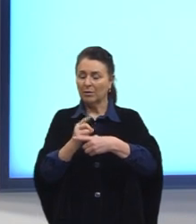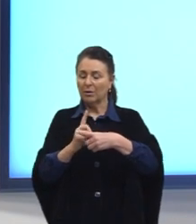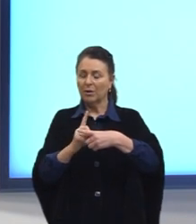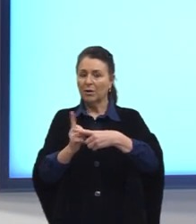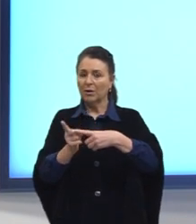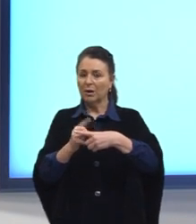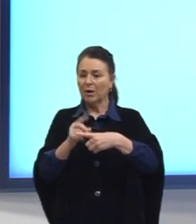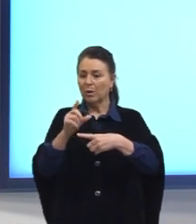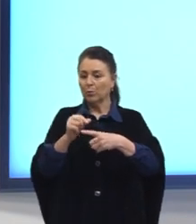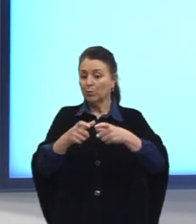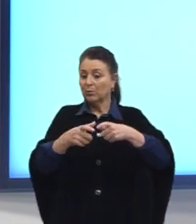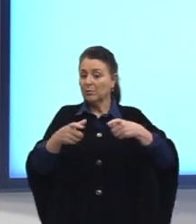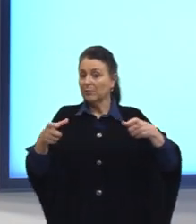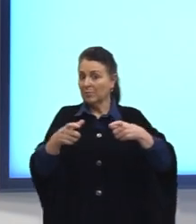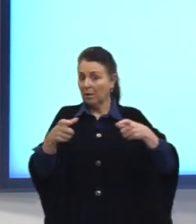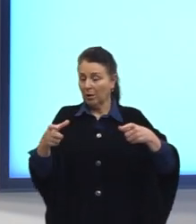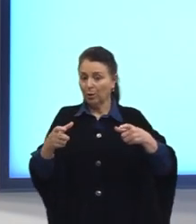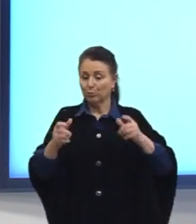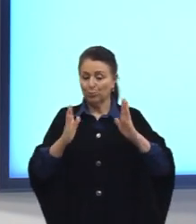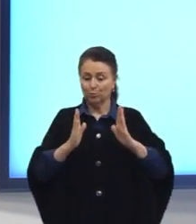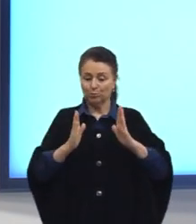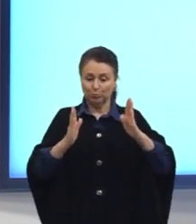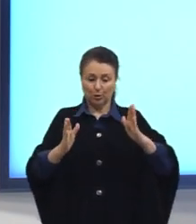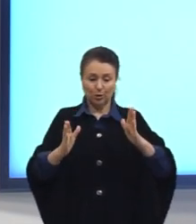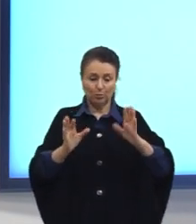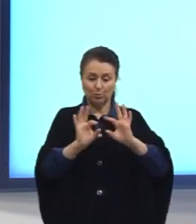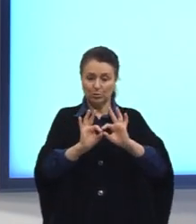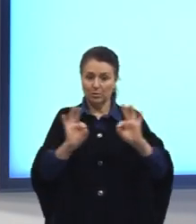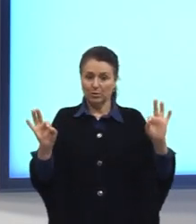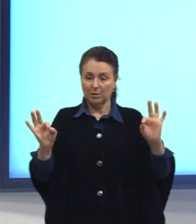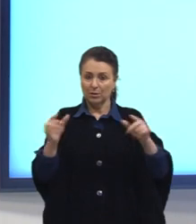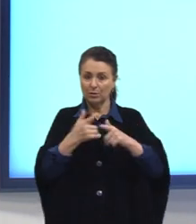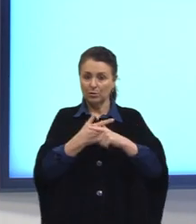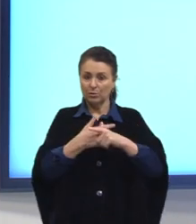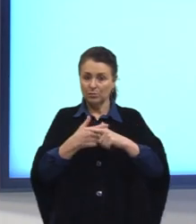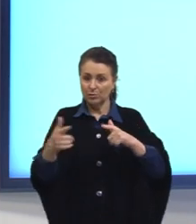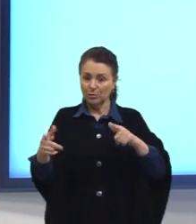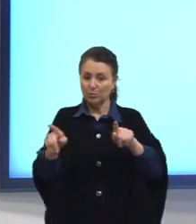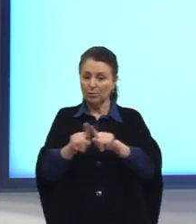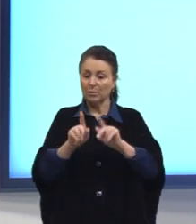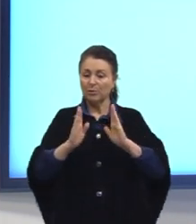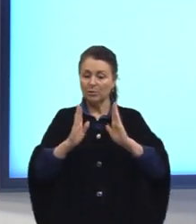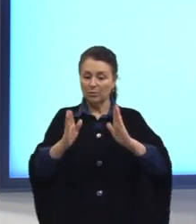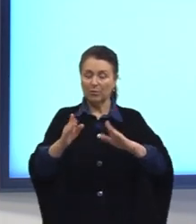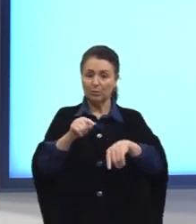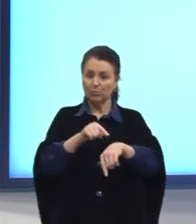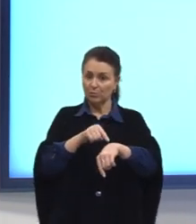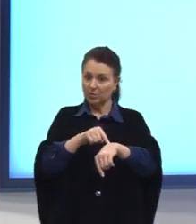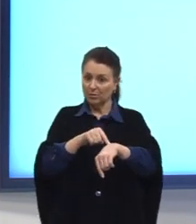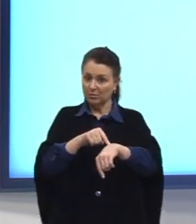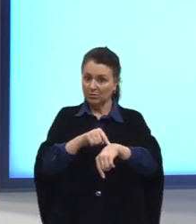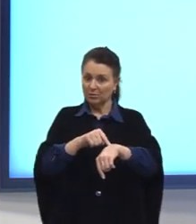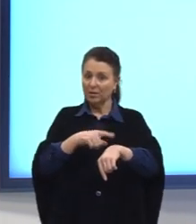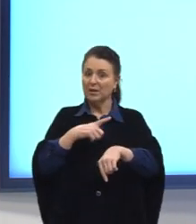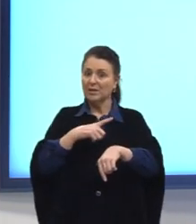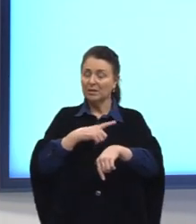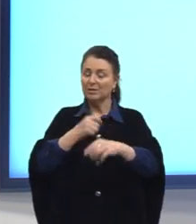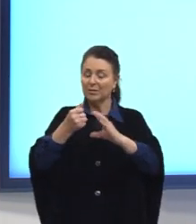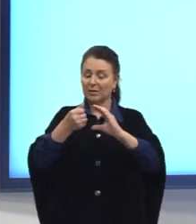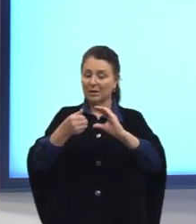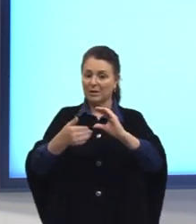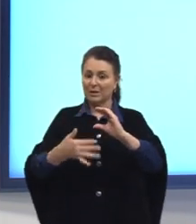espaço não intervalo de da distância dividido por um certo intervalo de tempo então isso caracteriza